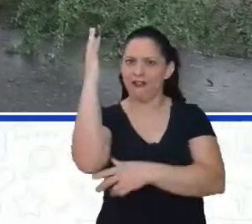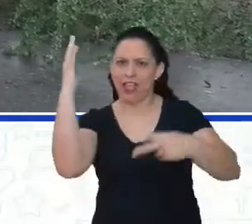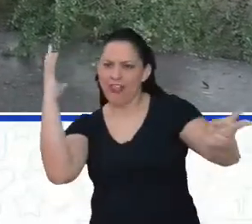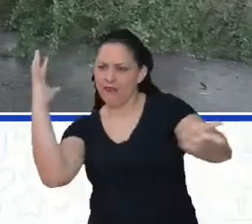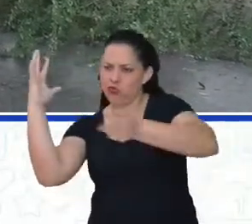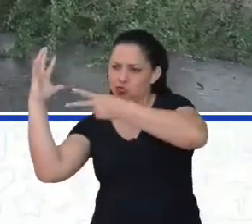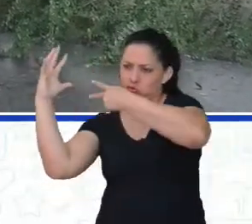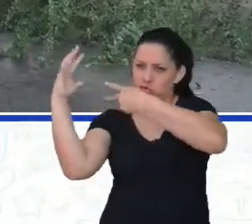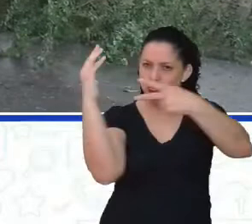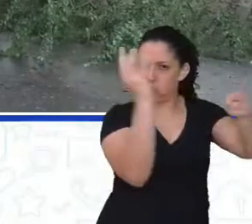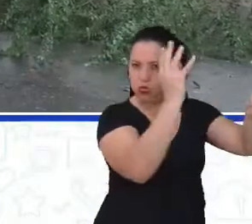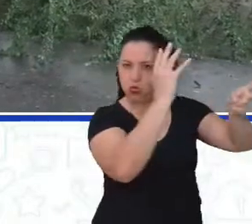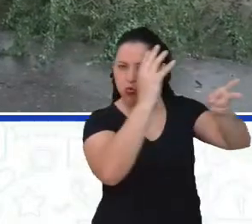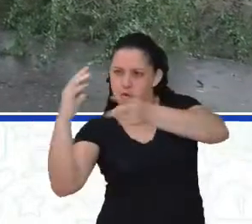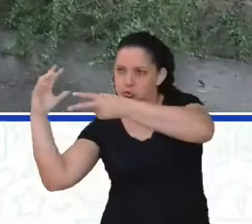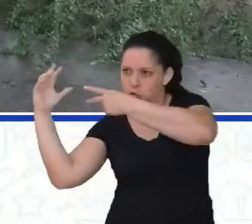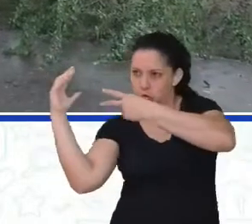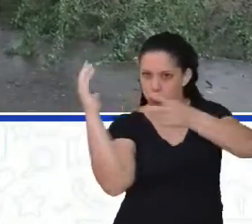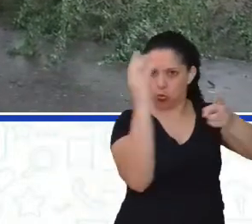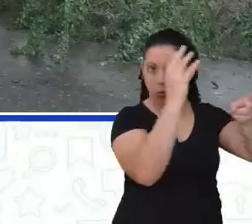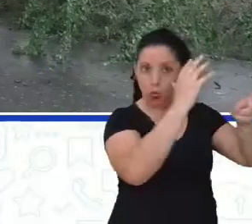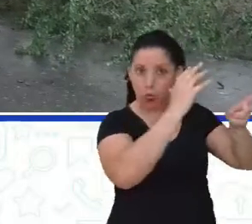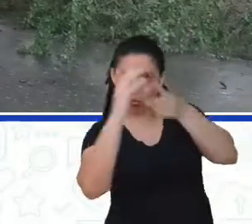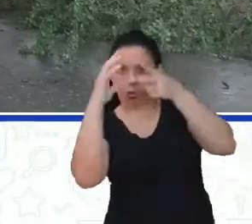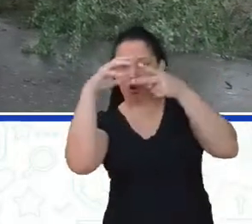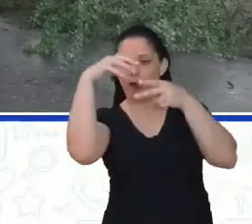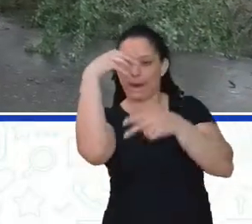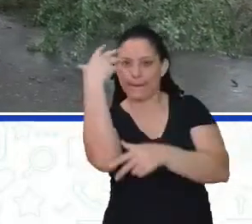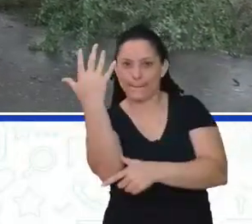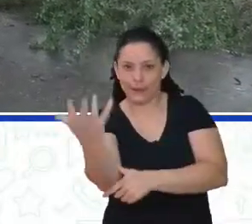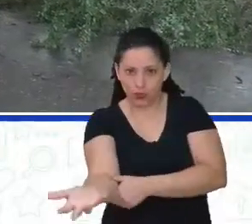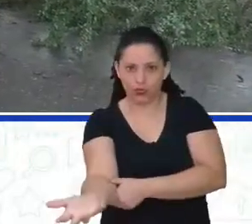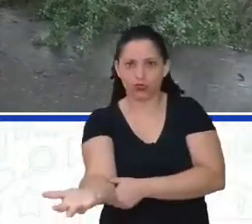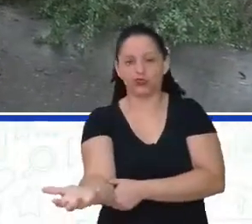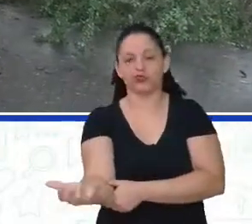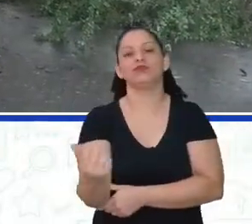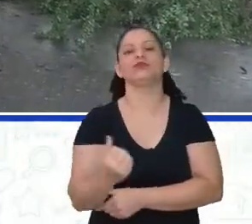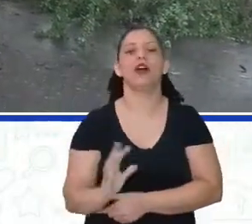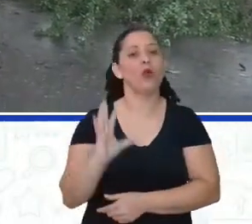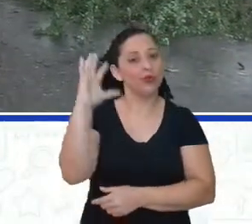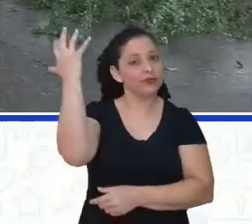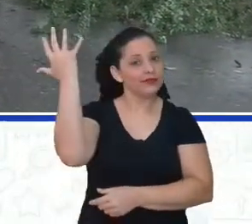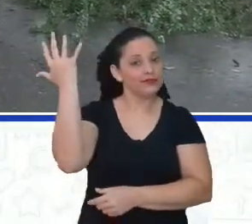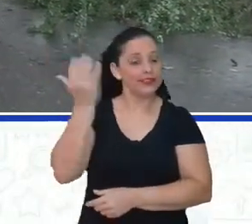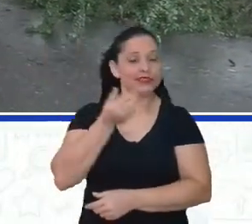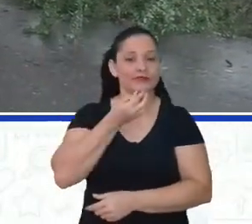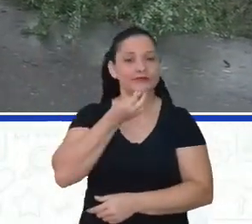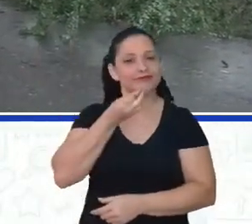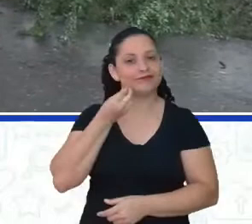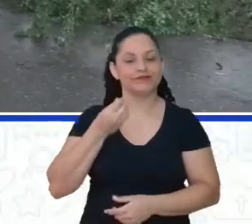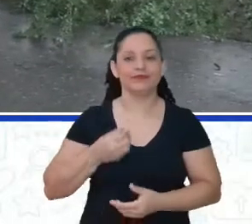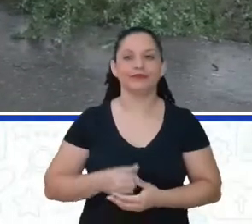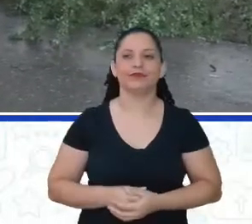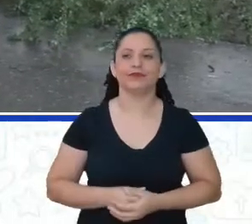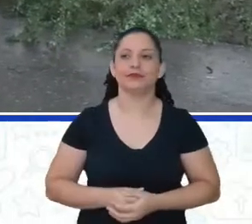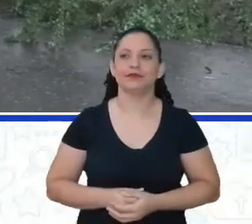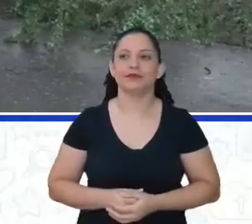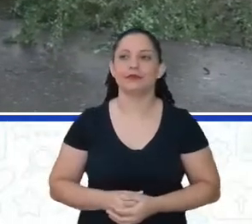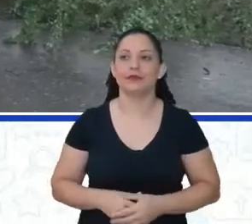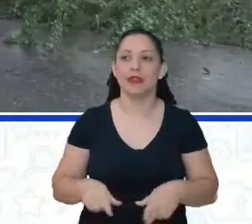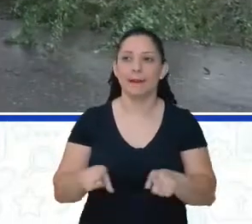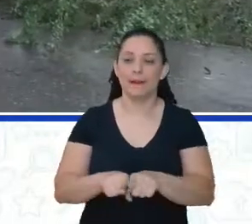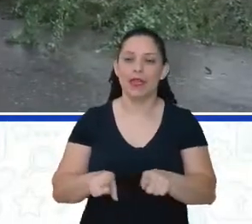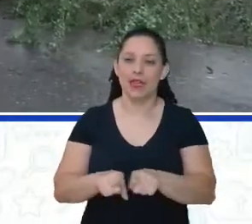é? forte, né? Tudo isso Já consegue pode... imaginar aí. Eu acho que É, a imagem já traz sim, essa